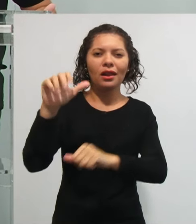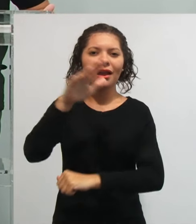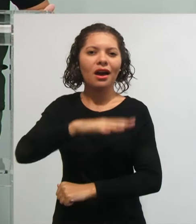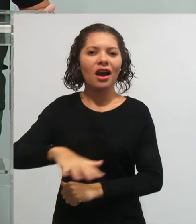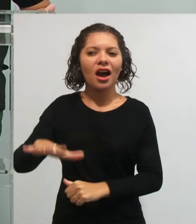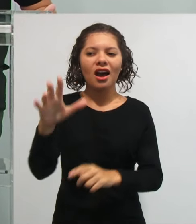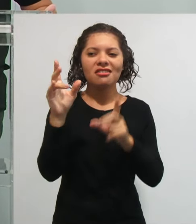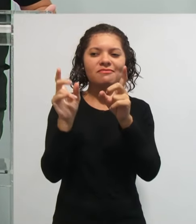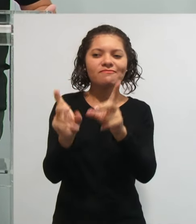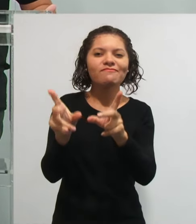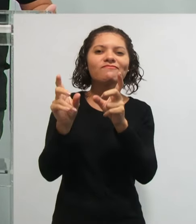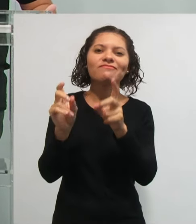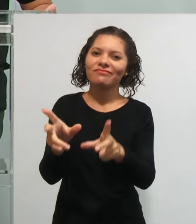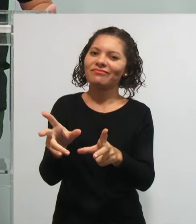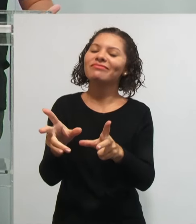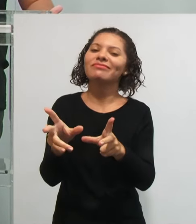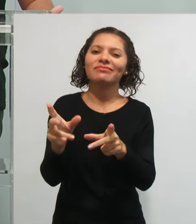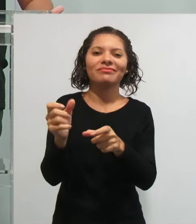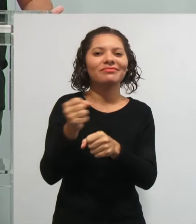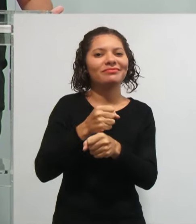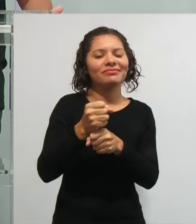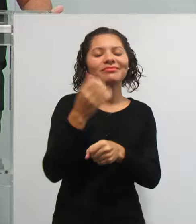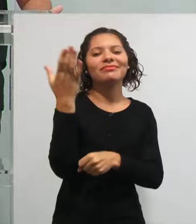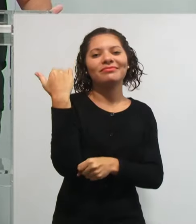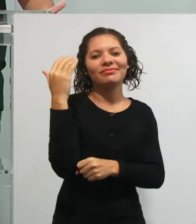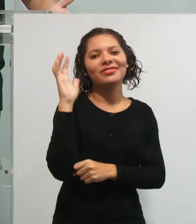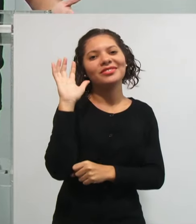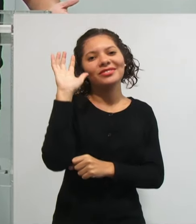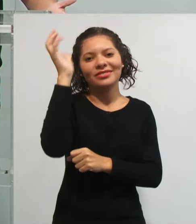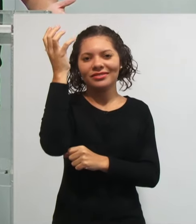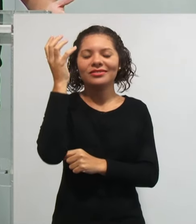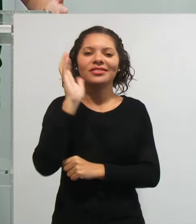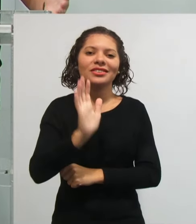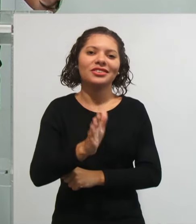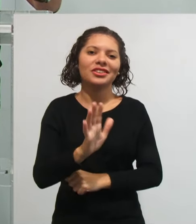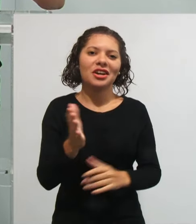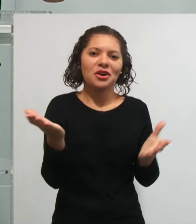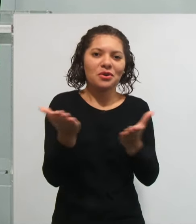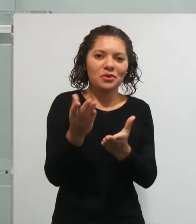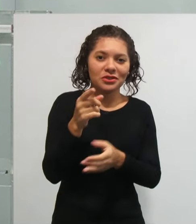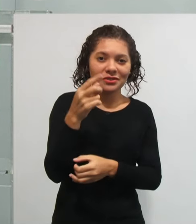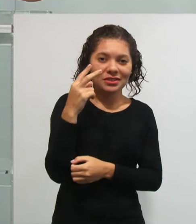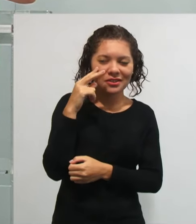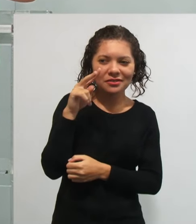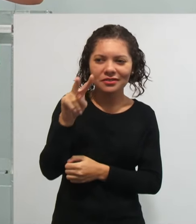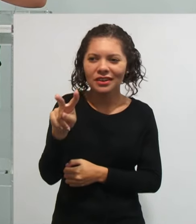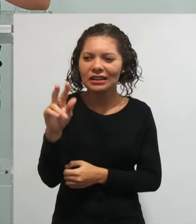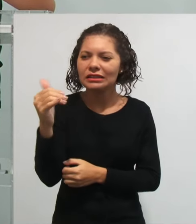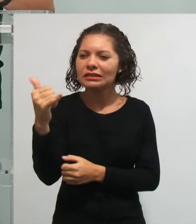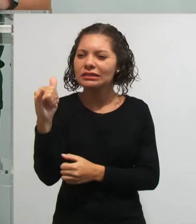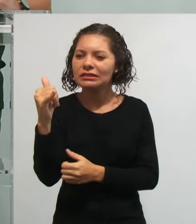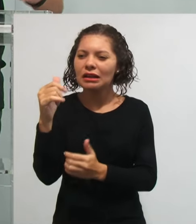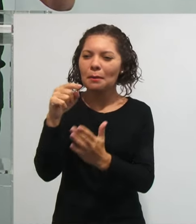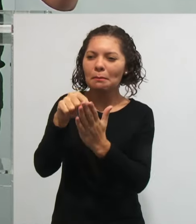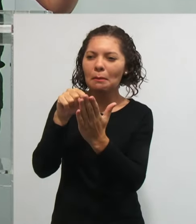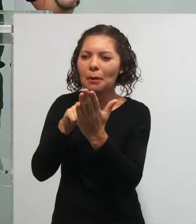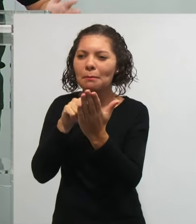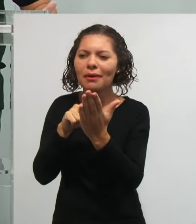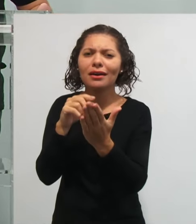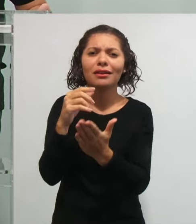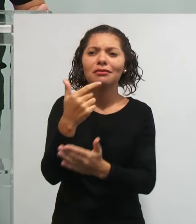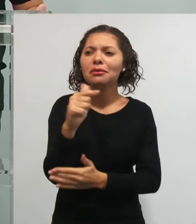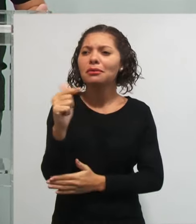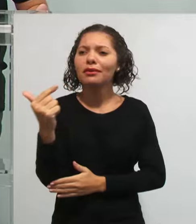foi o que aconteceu né hoje em dia dificilmente você vai algum lugar e você vê um celular com teclas né A